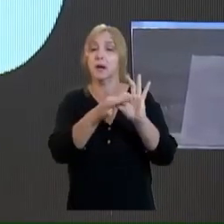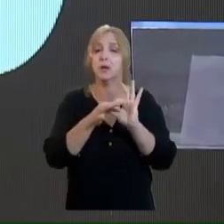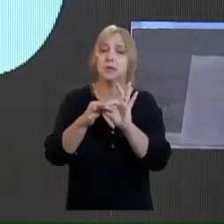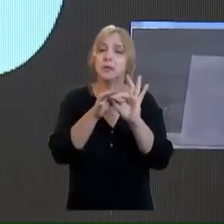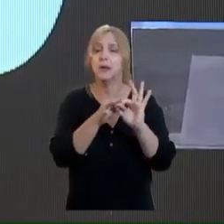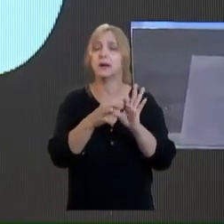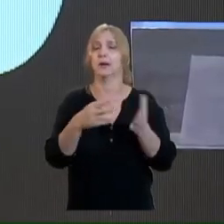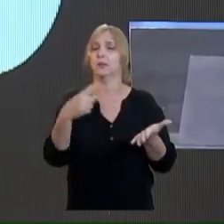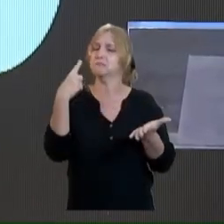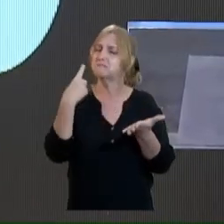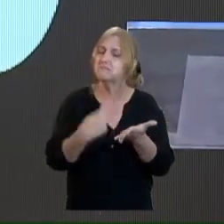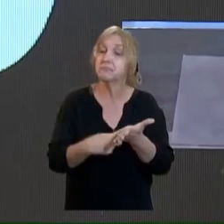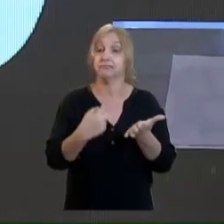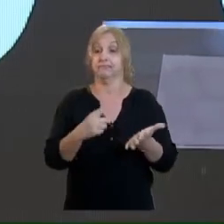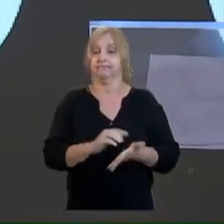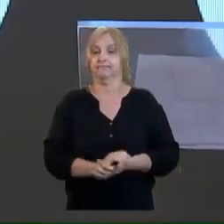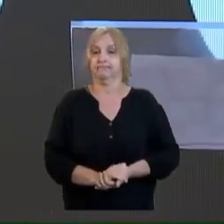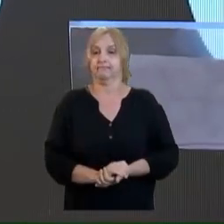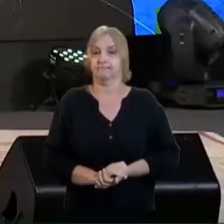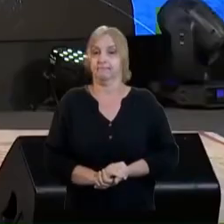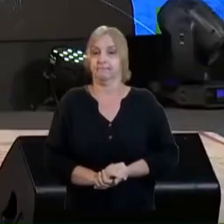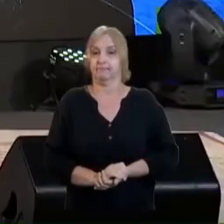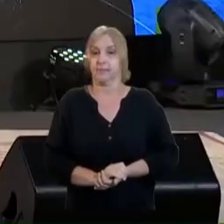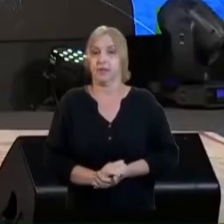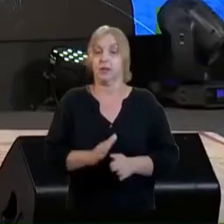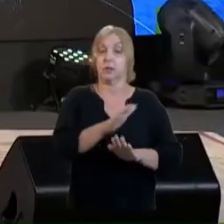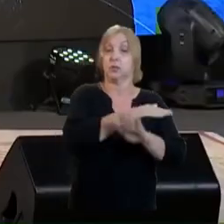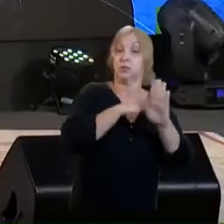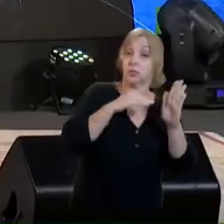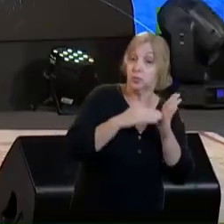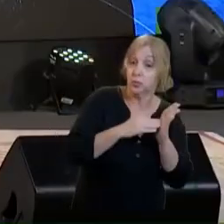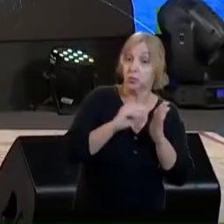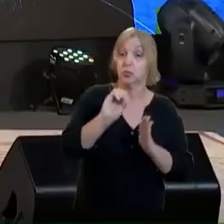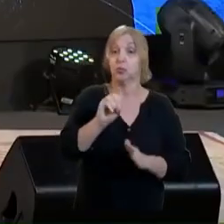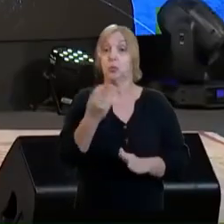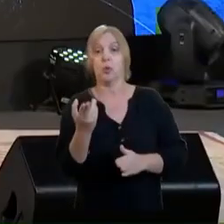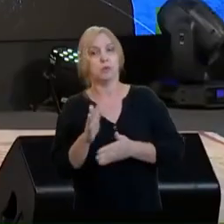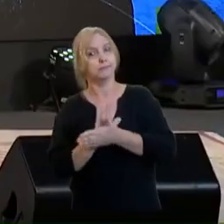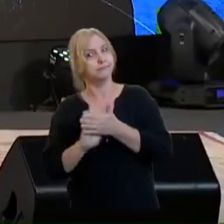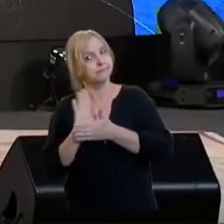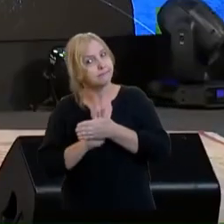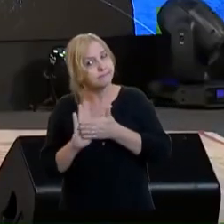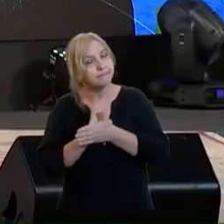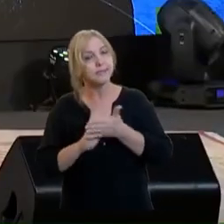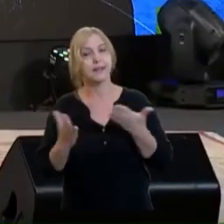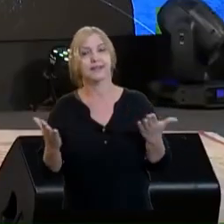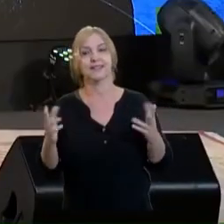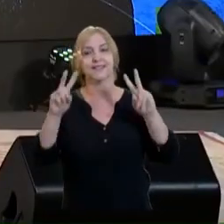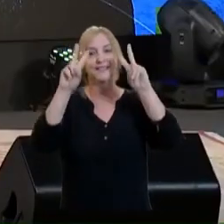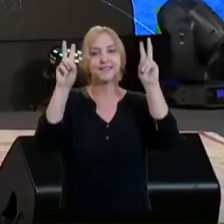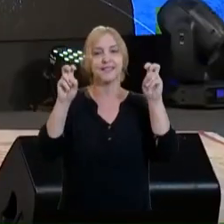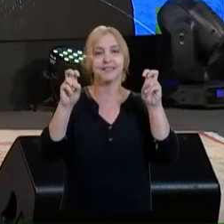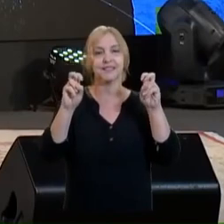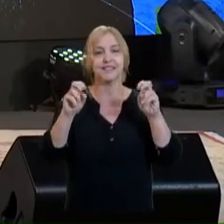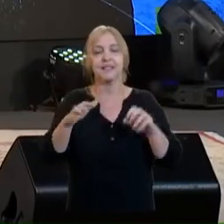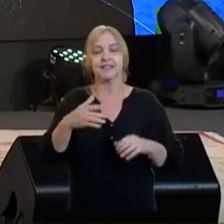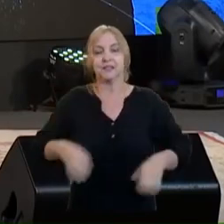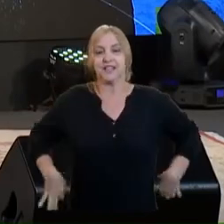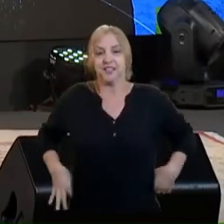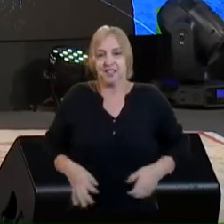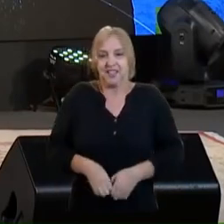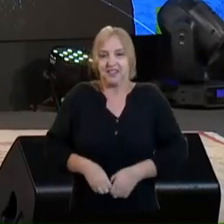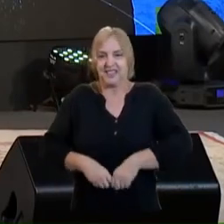pacto, um compromisso. Mas aqui está, ou é tudo ou é nada. Tem hora que me dá vontade de eu tirar o cinto e